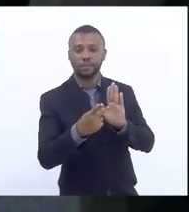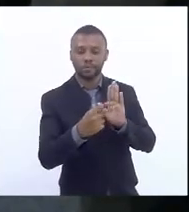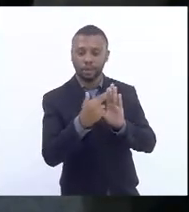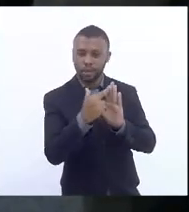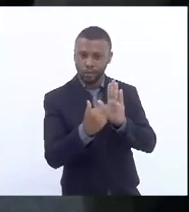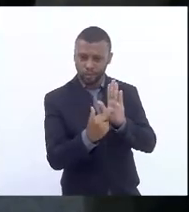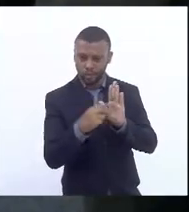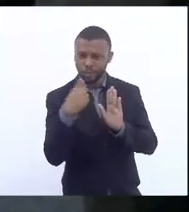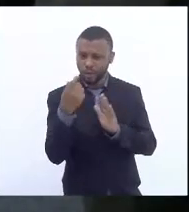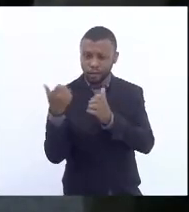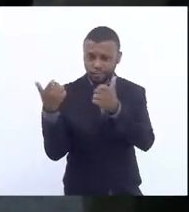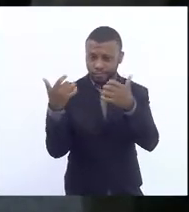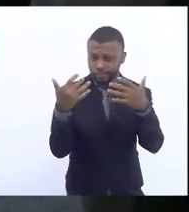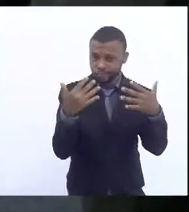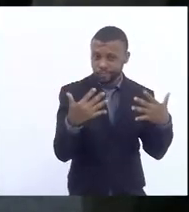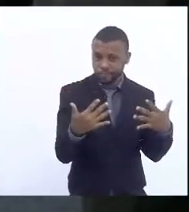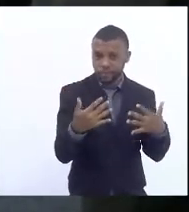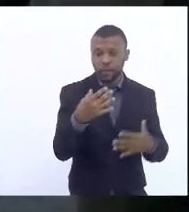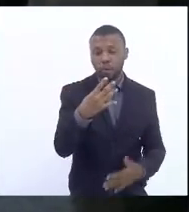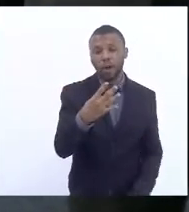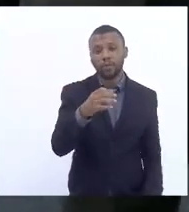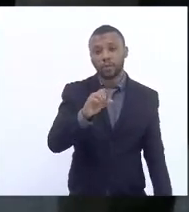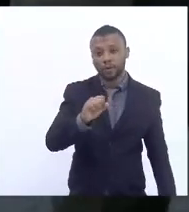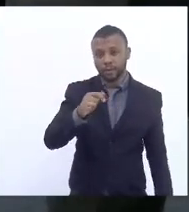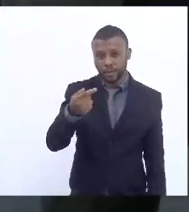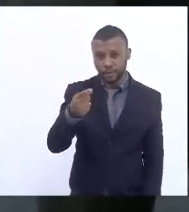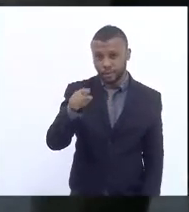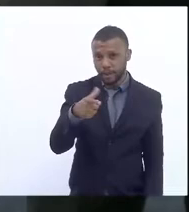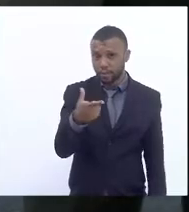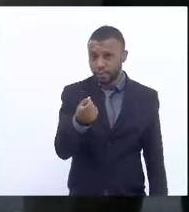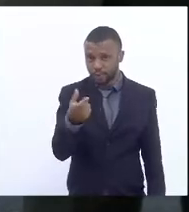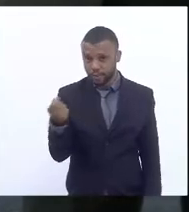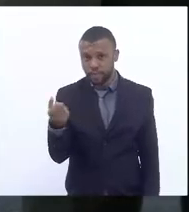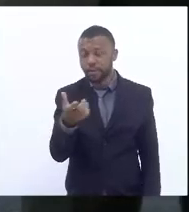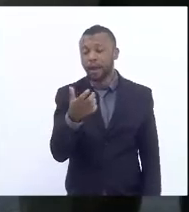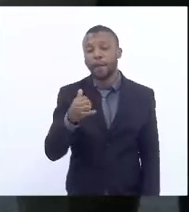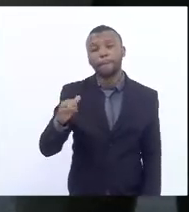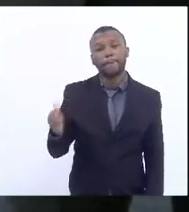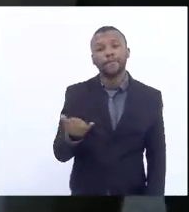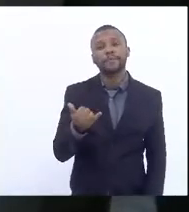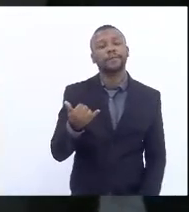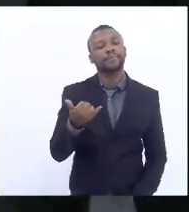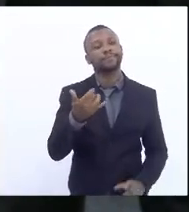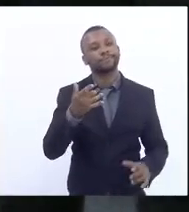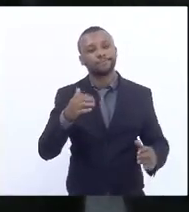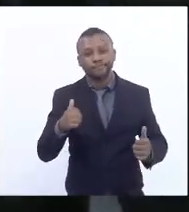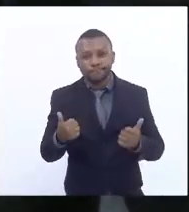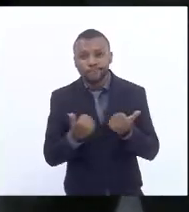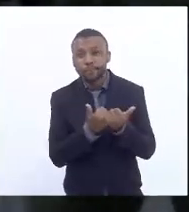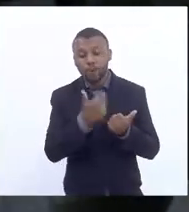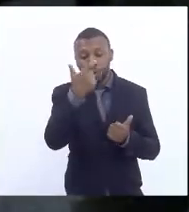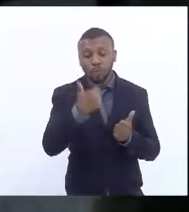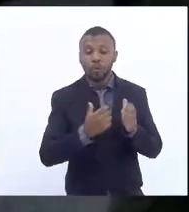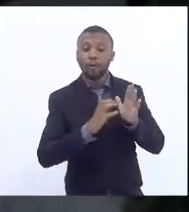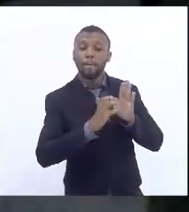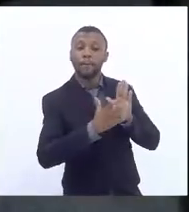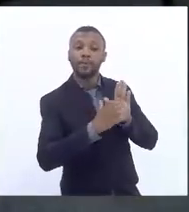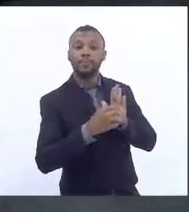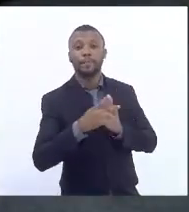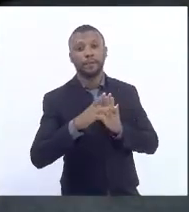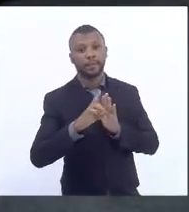que acabamos de 487, deputado. Apenas saudar, dizer que sou do PDT, integro a